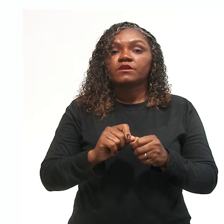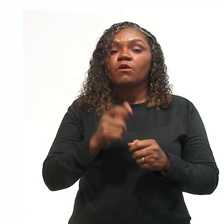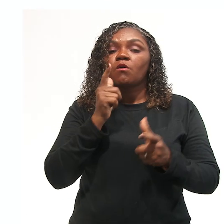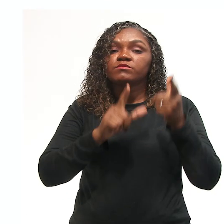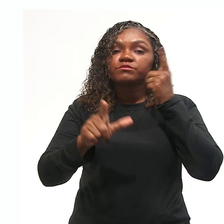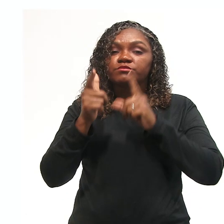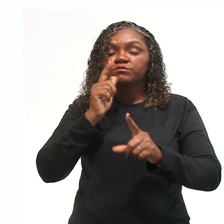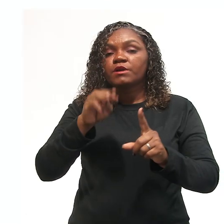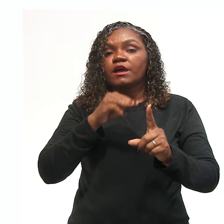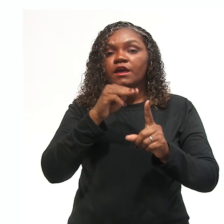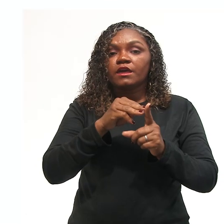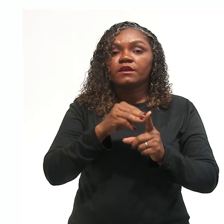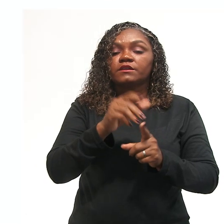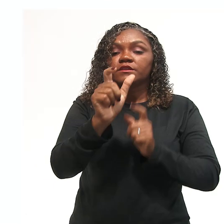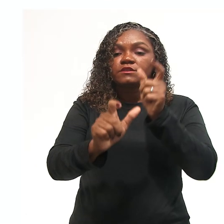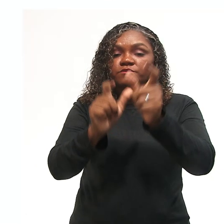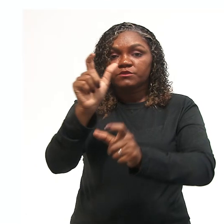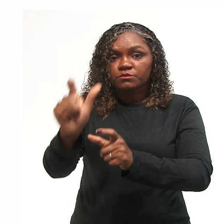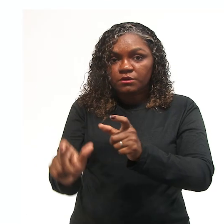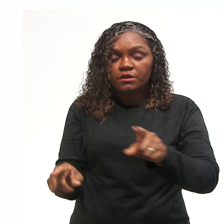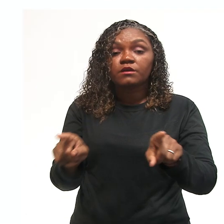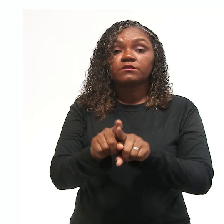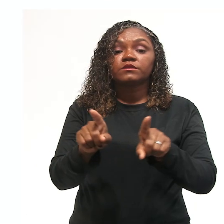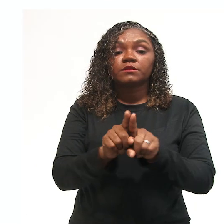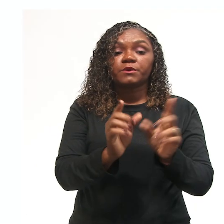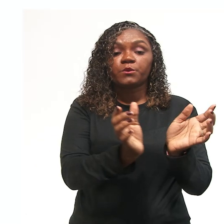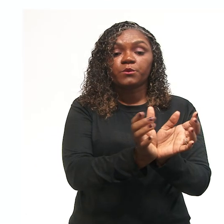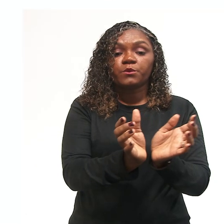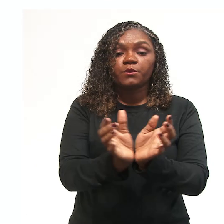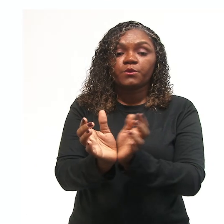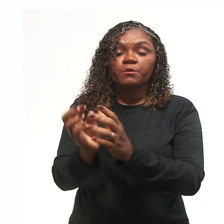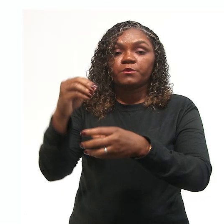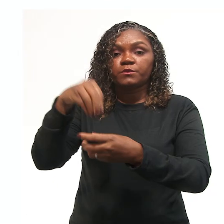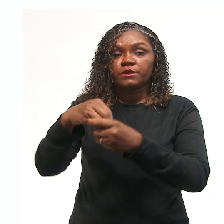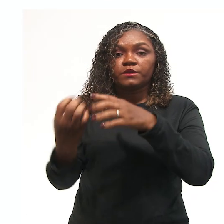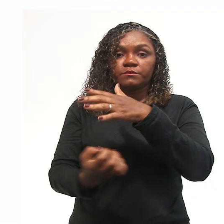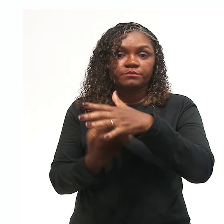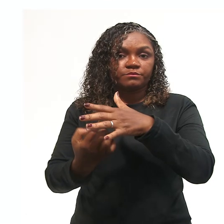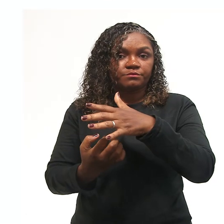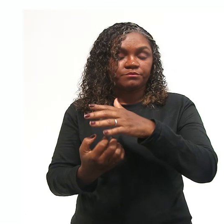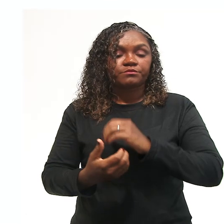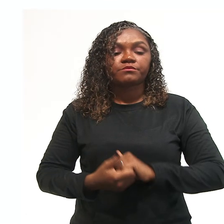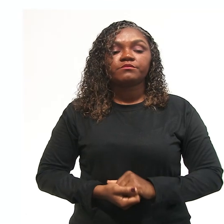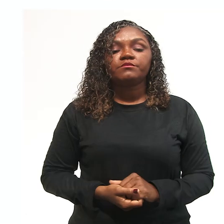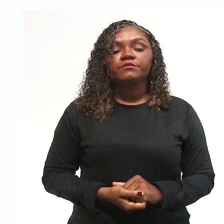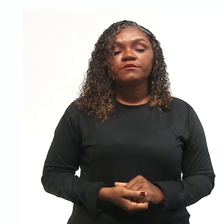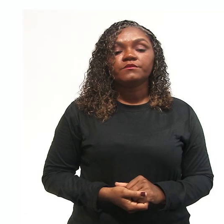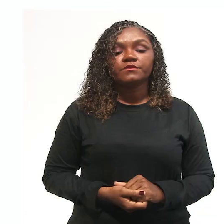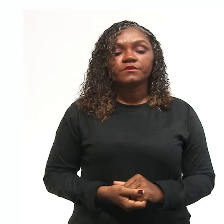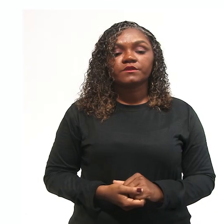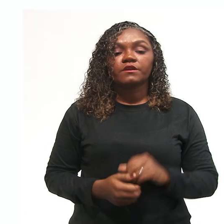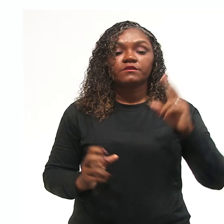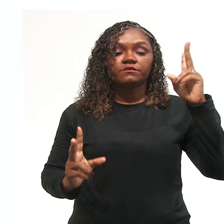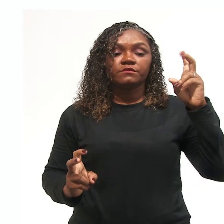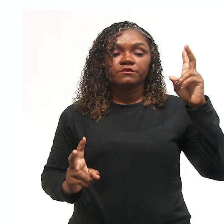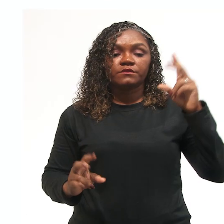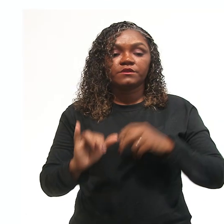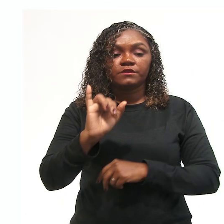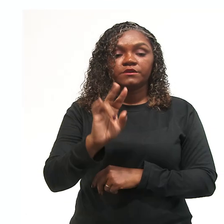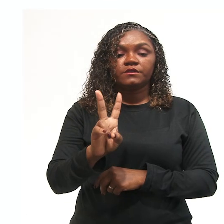as metas individuais e as metas organizacionais. Então, segundo o Ivan